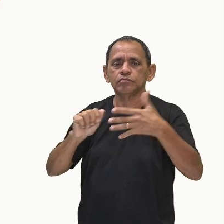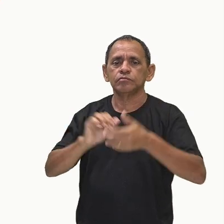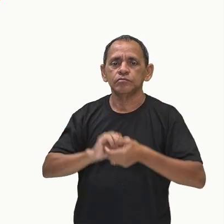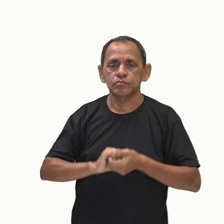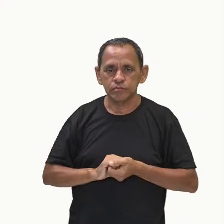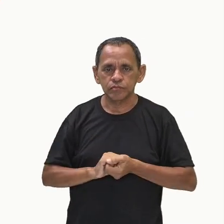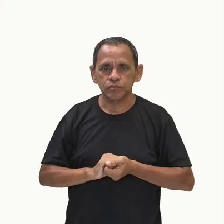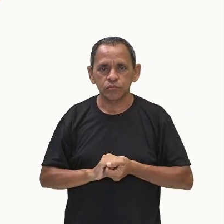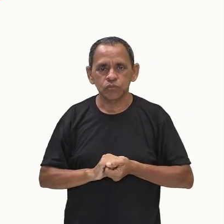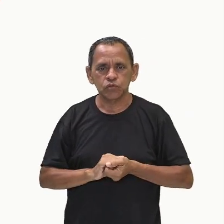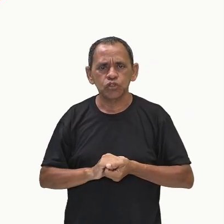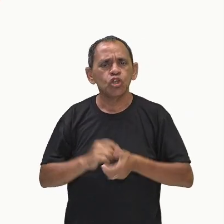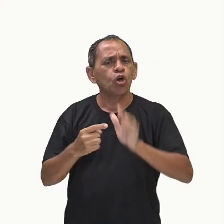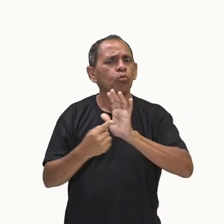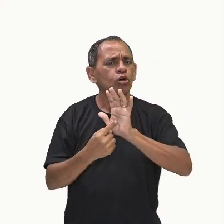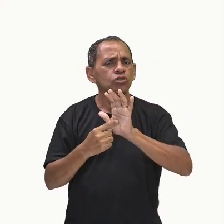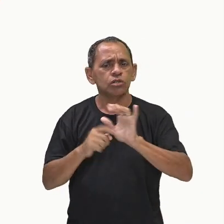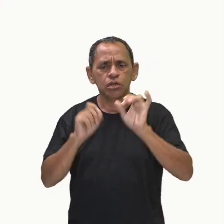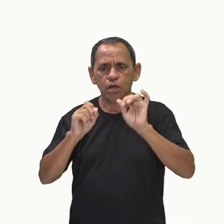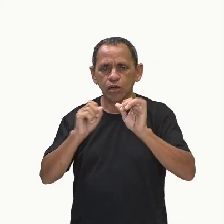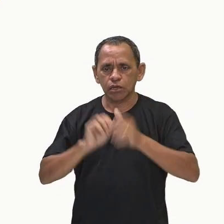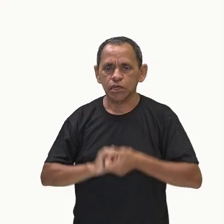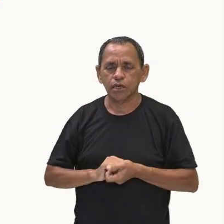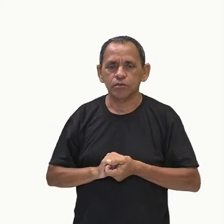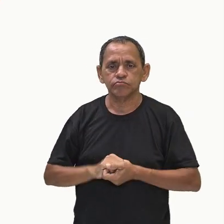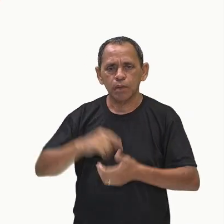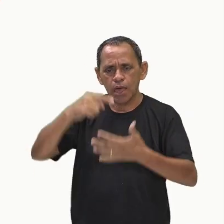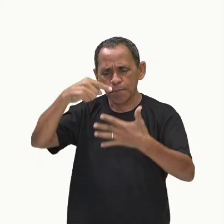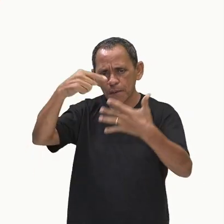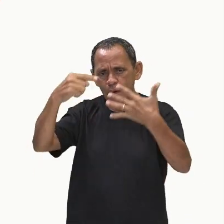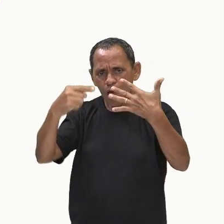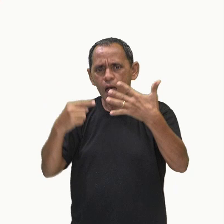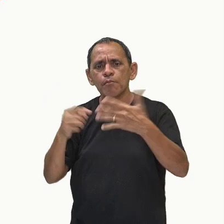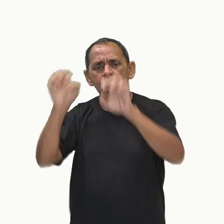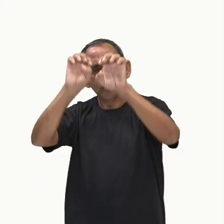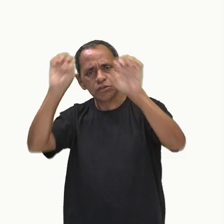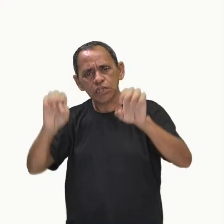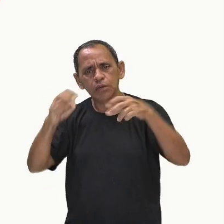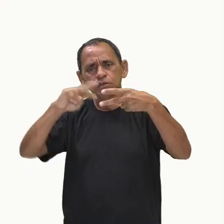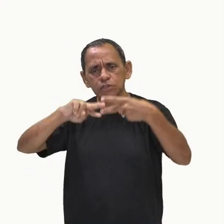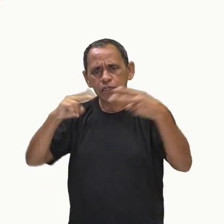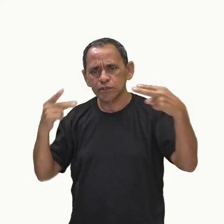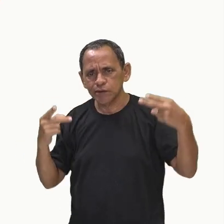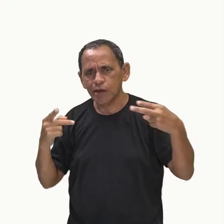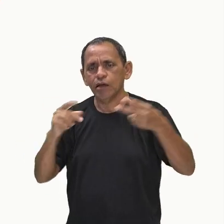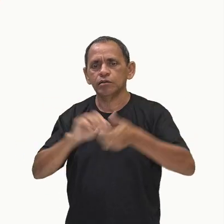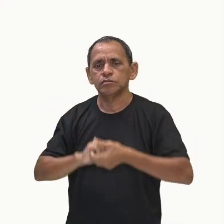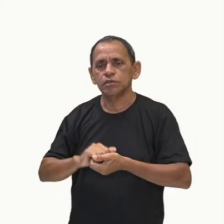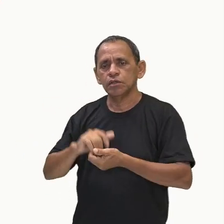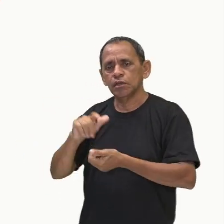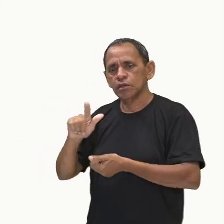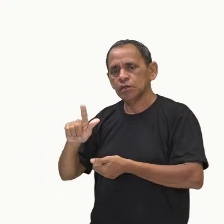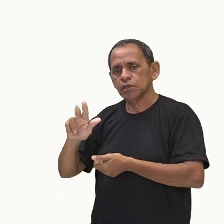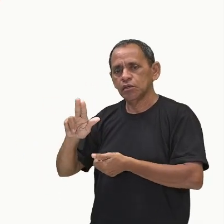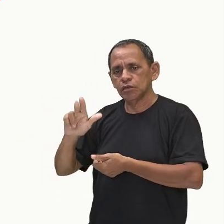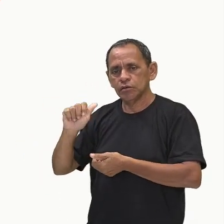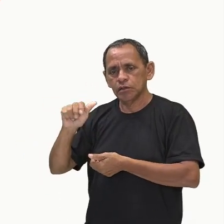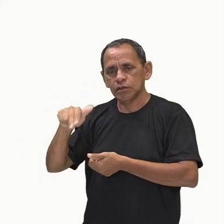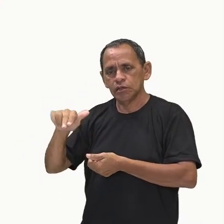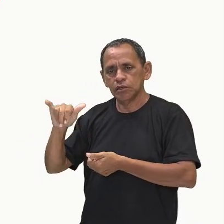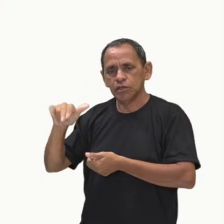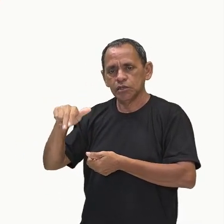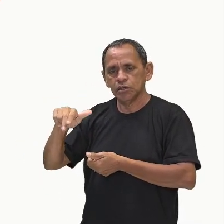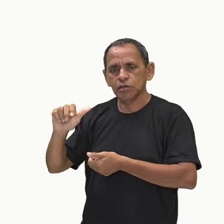está disposto o nosso esquema do DNA. Vamos ter a guanina, vamos ter